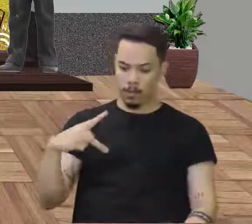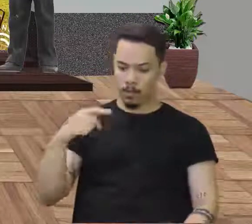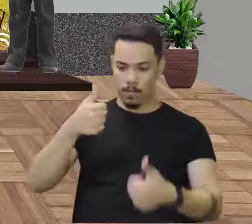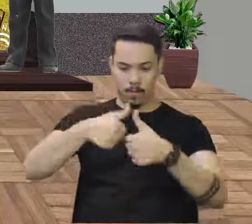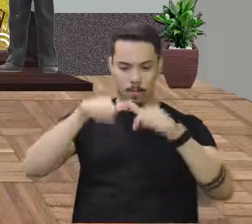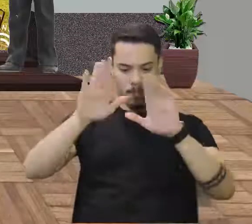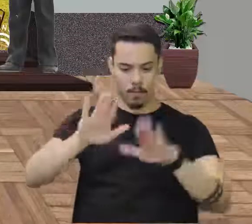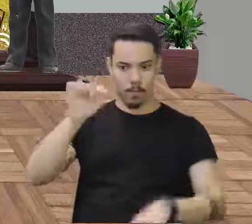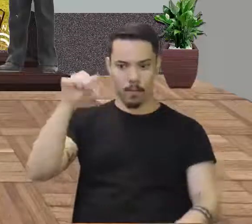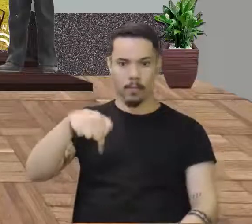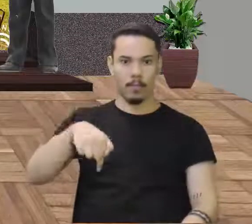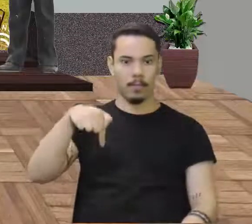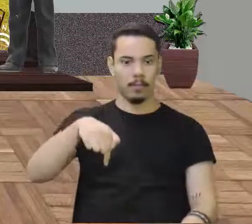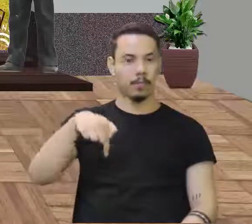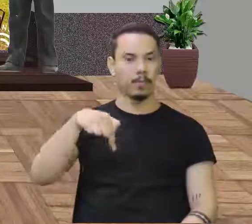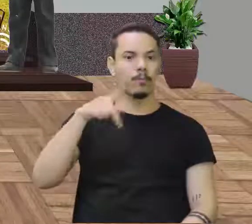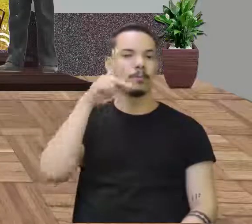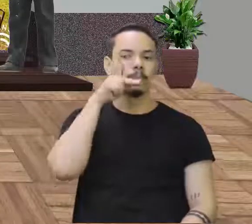ficar aqui,